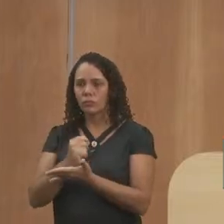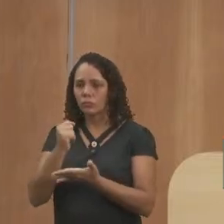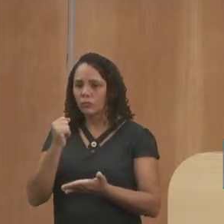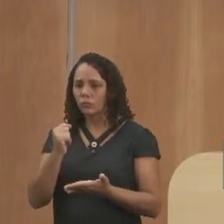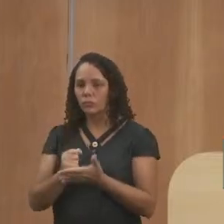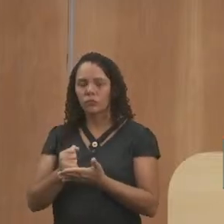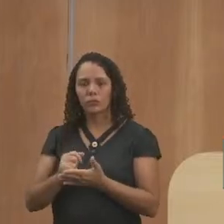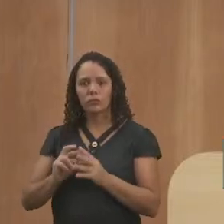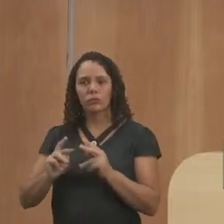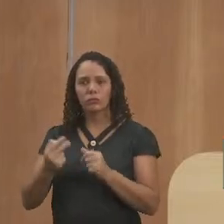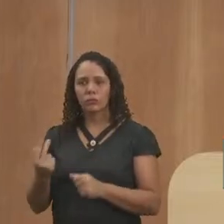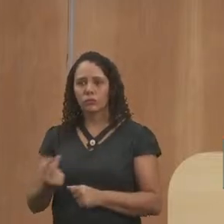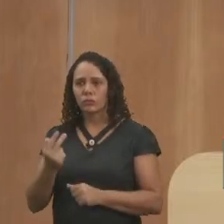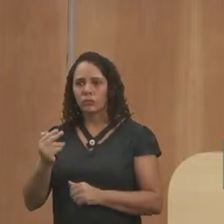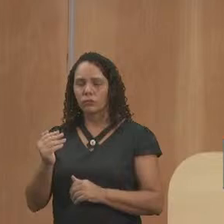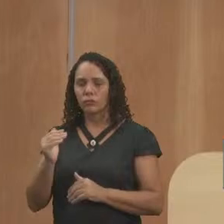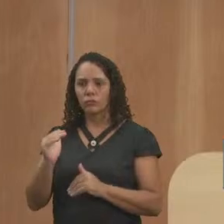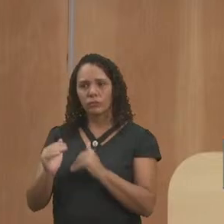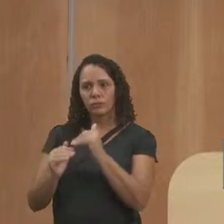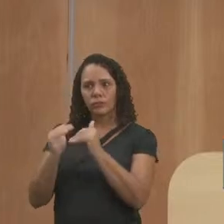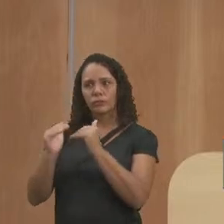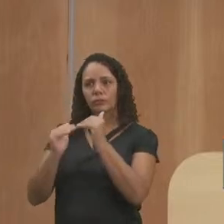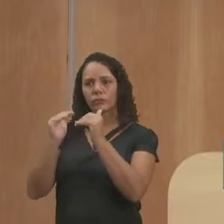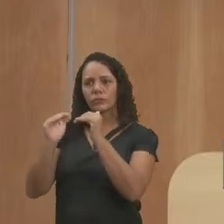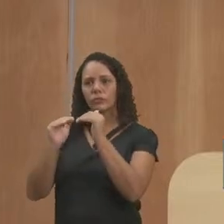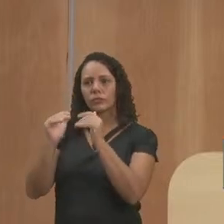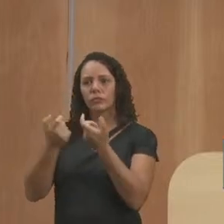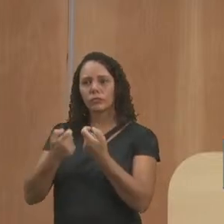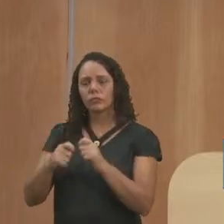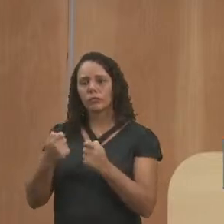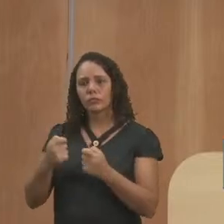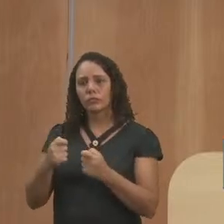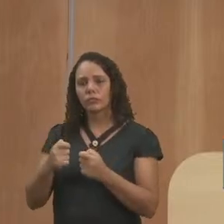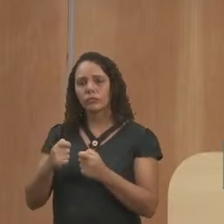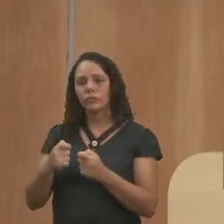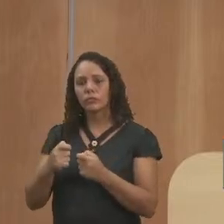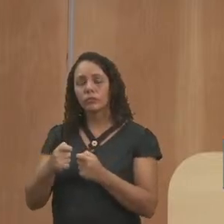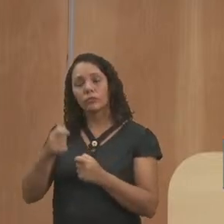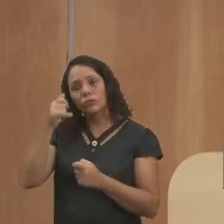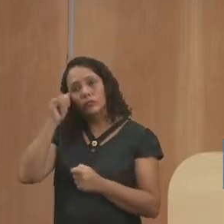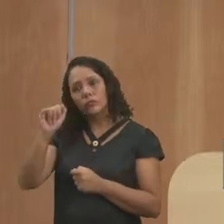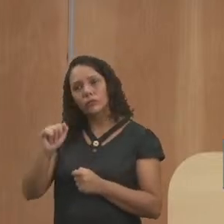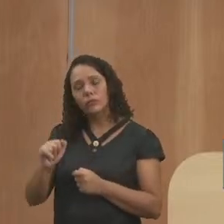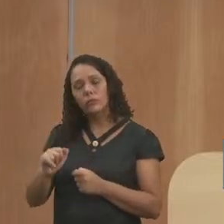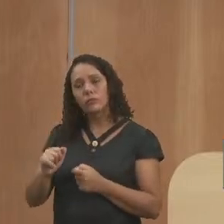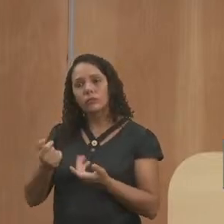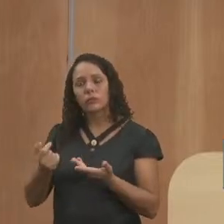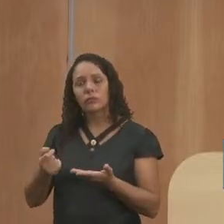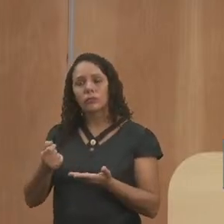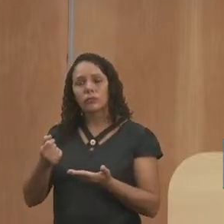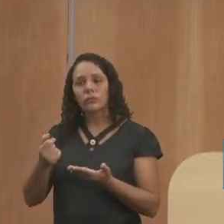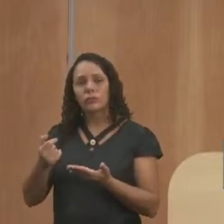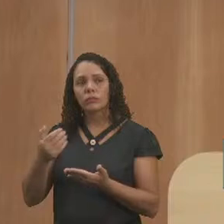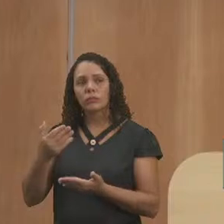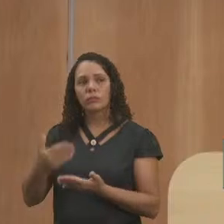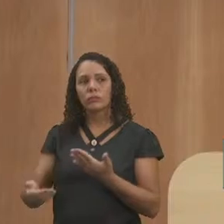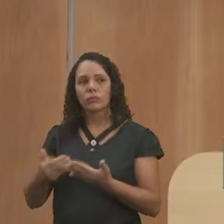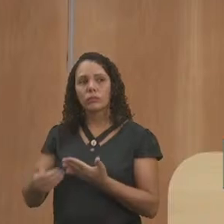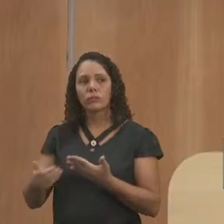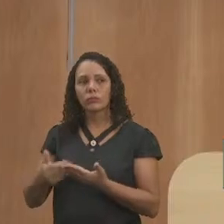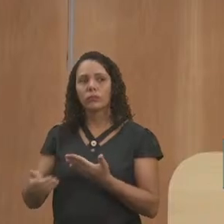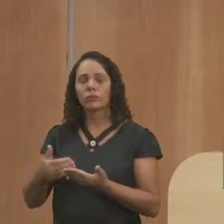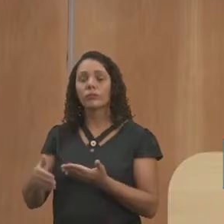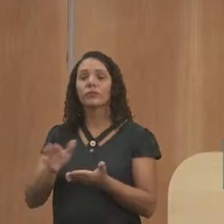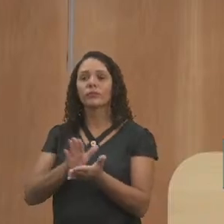indexados. Então, a tendência é ter um aperto aí nos gastos discricionários e dos investimentos, né? Então, hoje o nosso